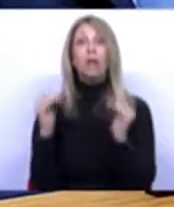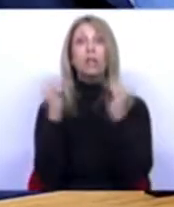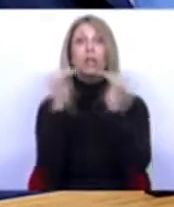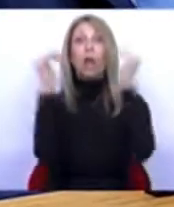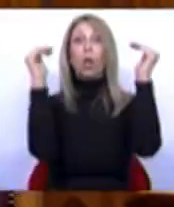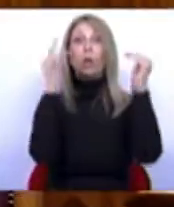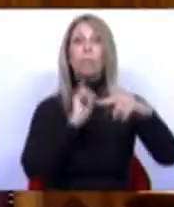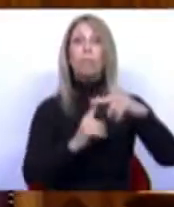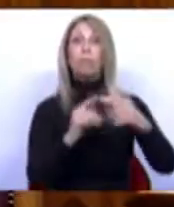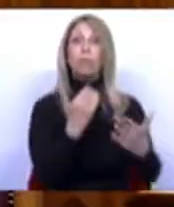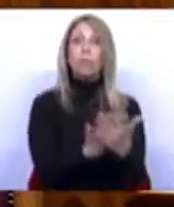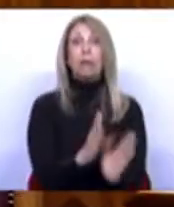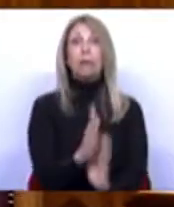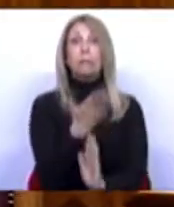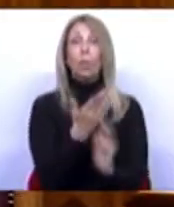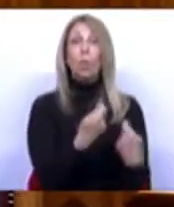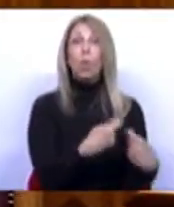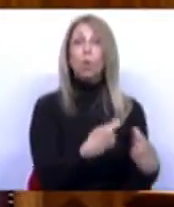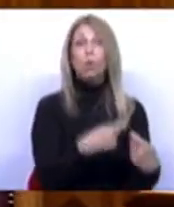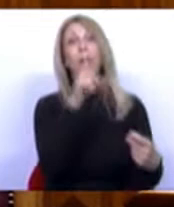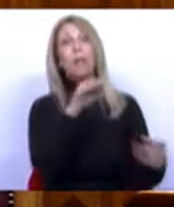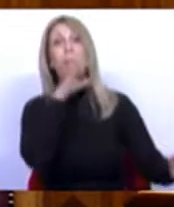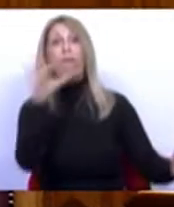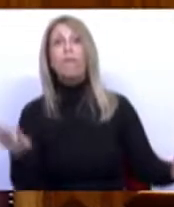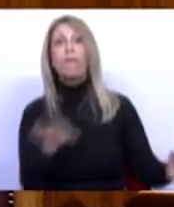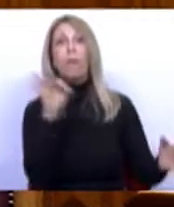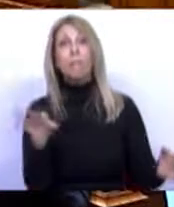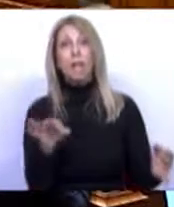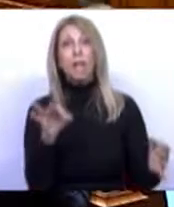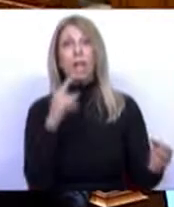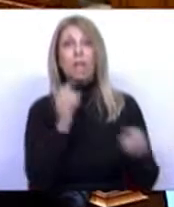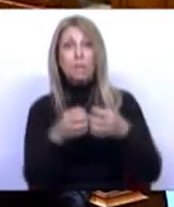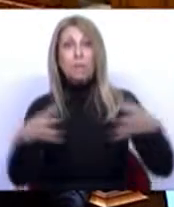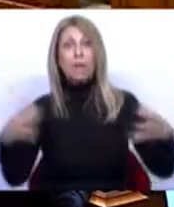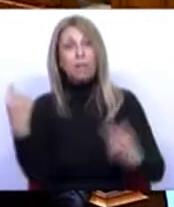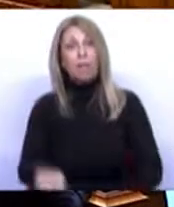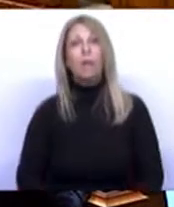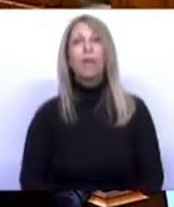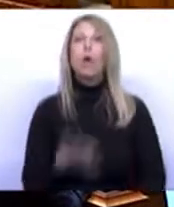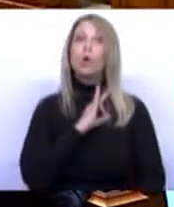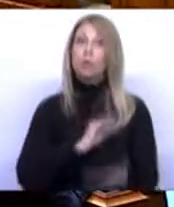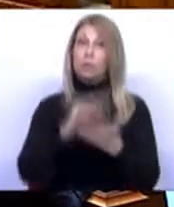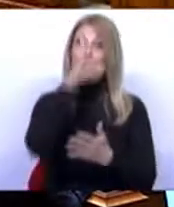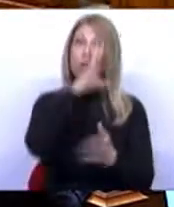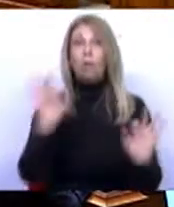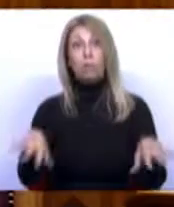beneficiam os primeiros consumos e também as famílias mais numerosas. O Sr. Secretário já tem de